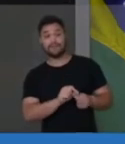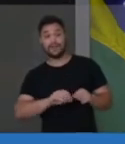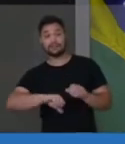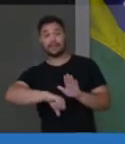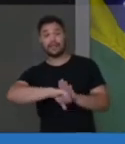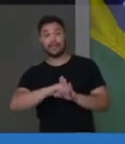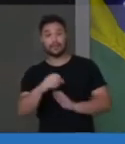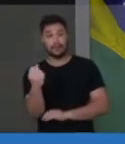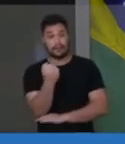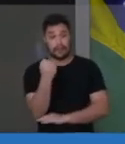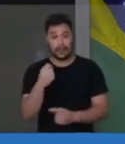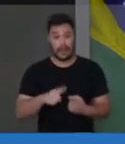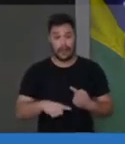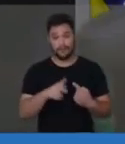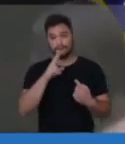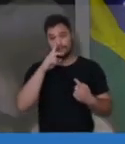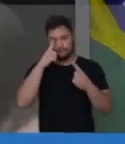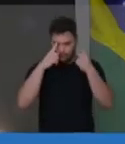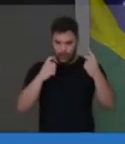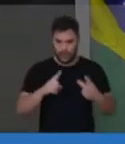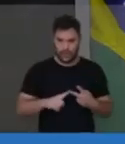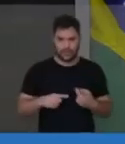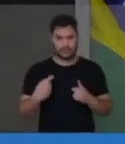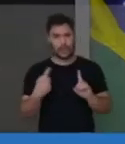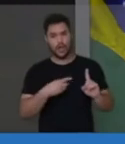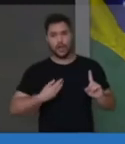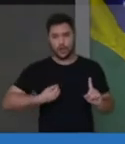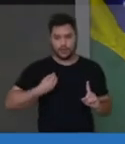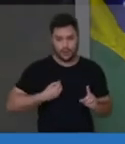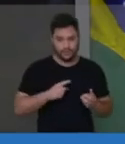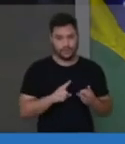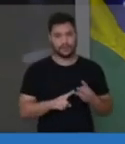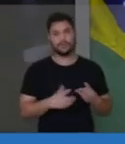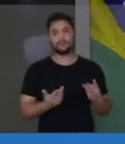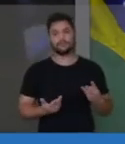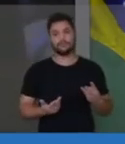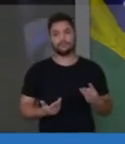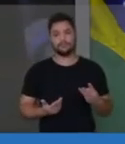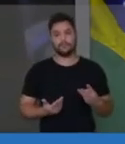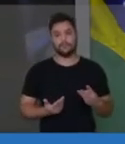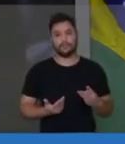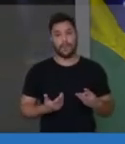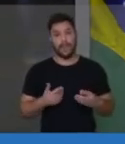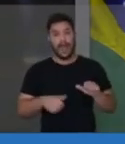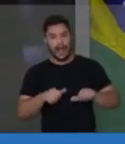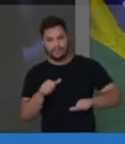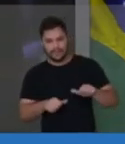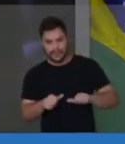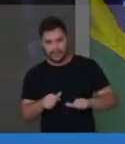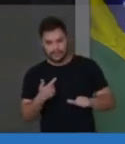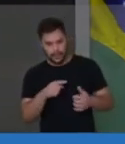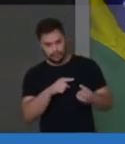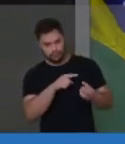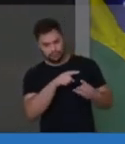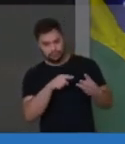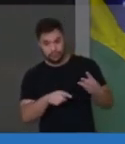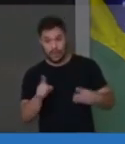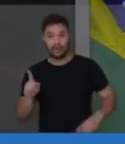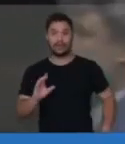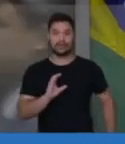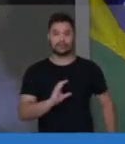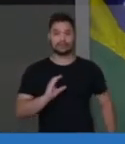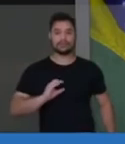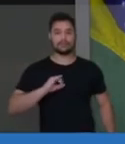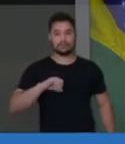hediondo ou com violência ou grave ameaça contra a pessoa. Em apreciação prefacial pela Comissão de